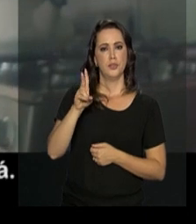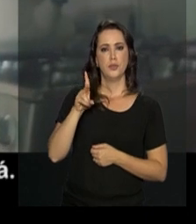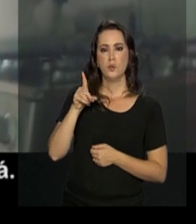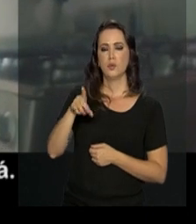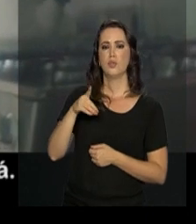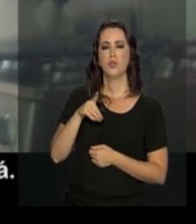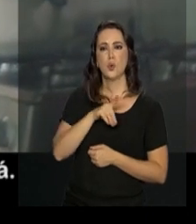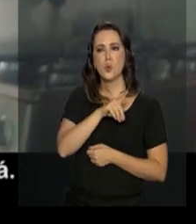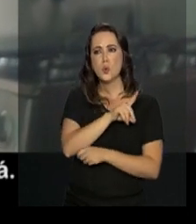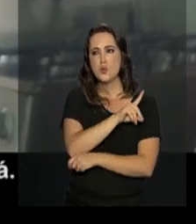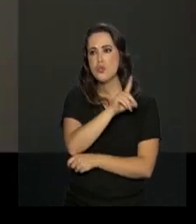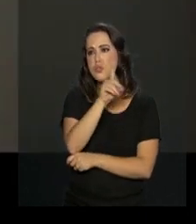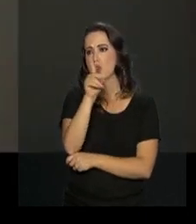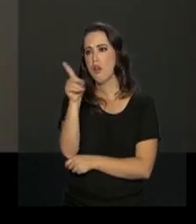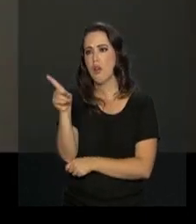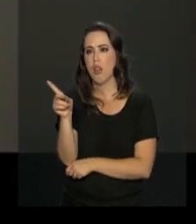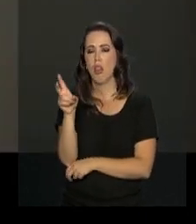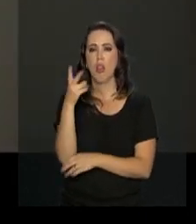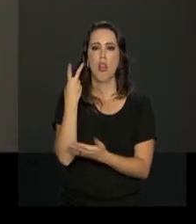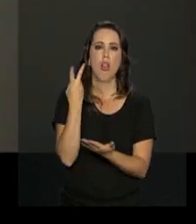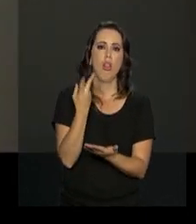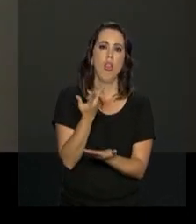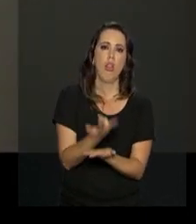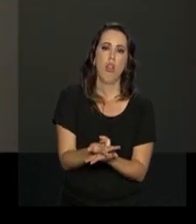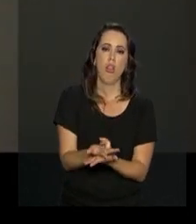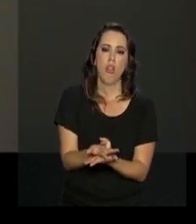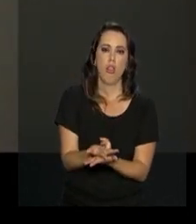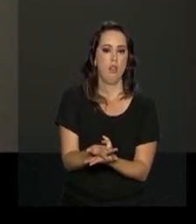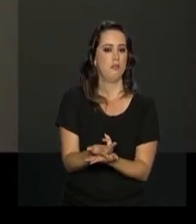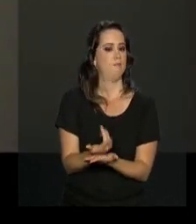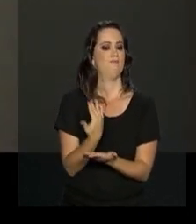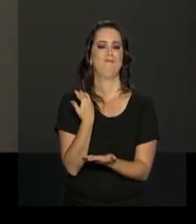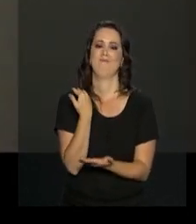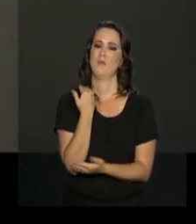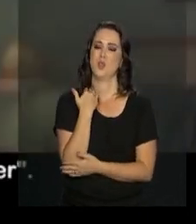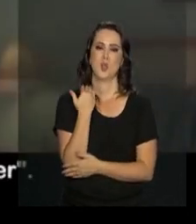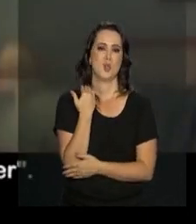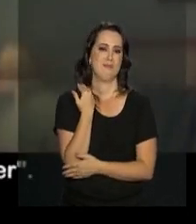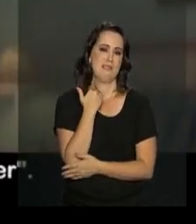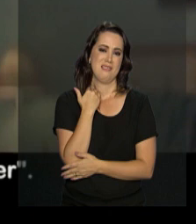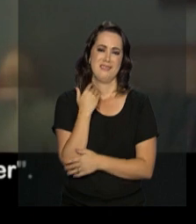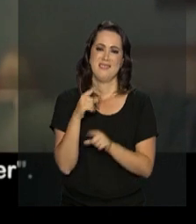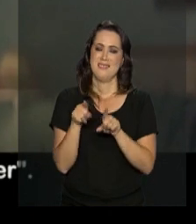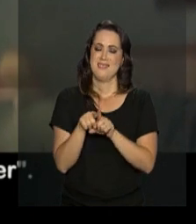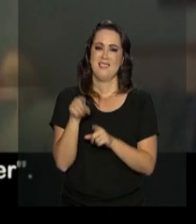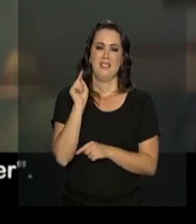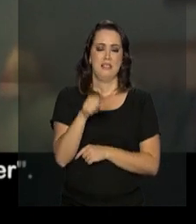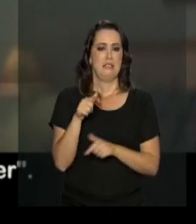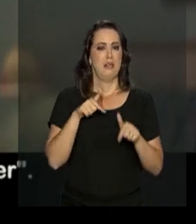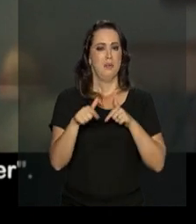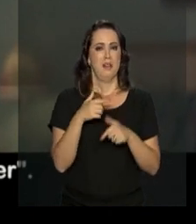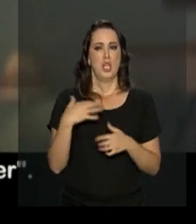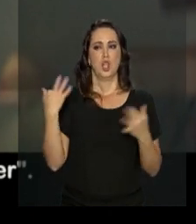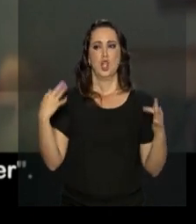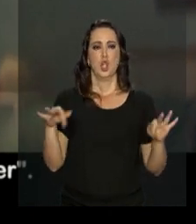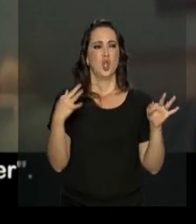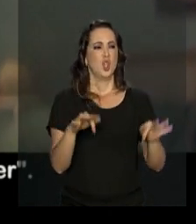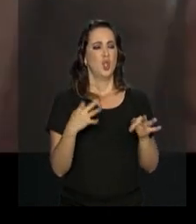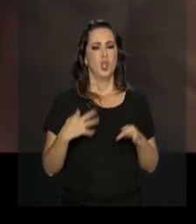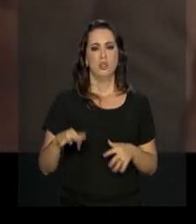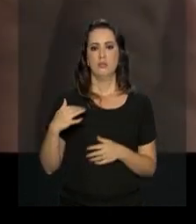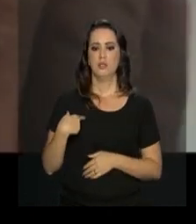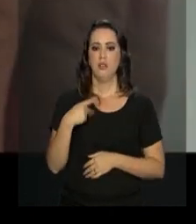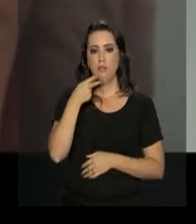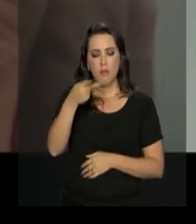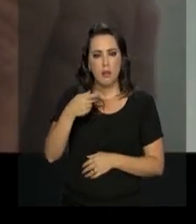inteiro deitada no sofá não conseguia mais trabalhar por causa das dores chegou um dia e falou assim eu tô com medo até de morrer